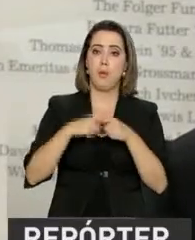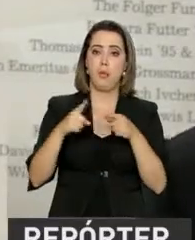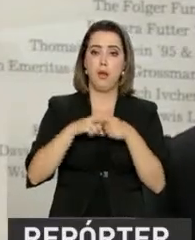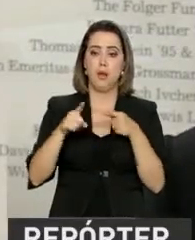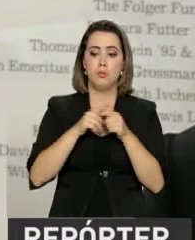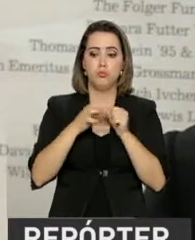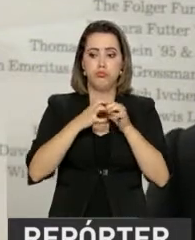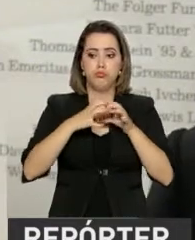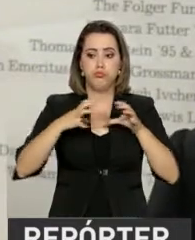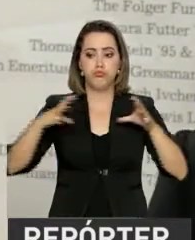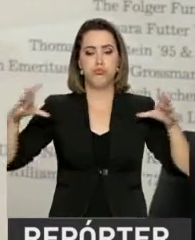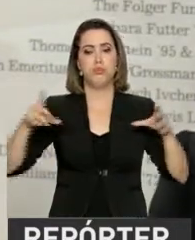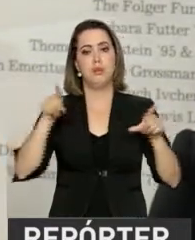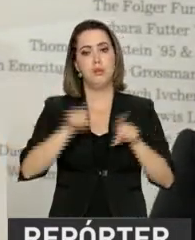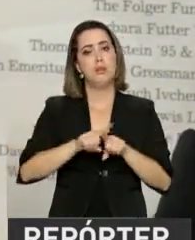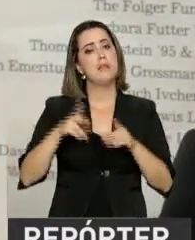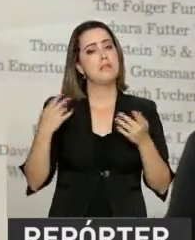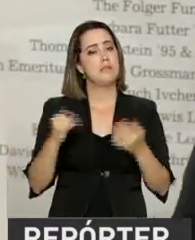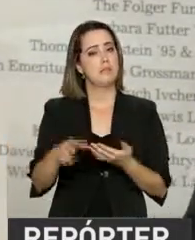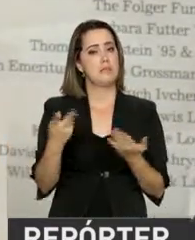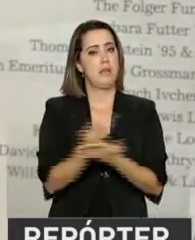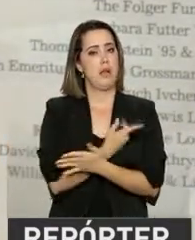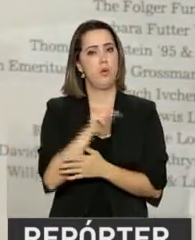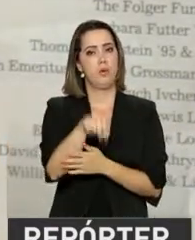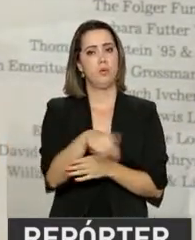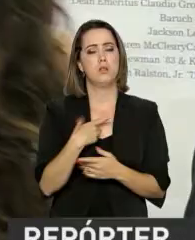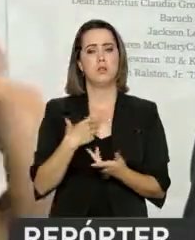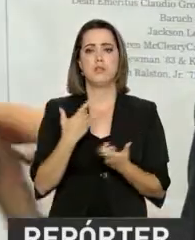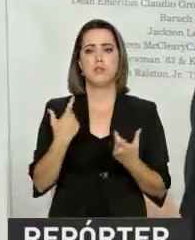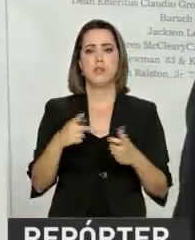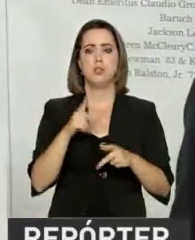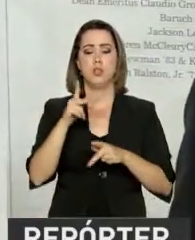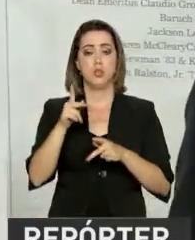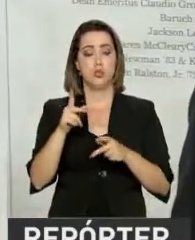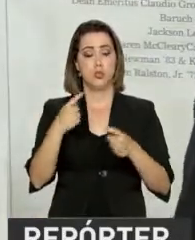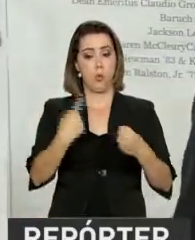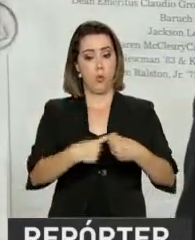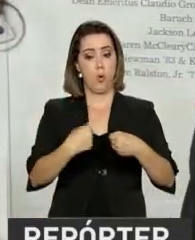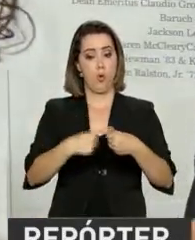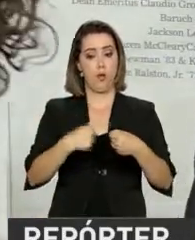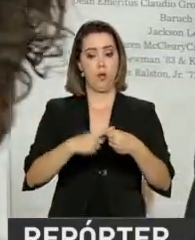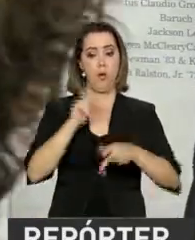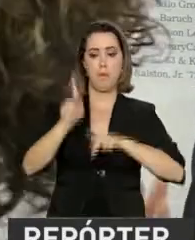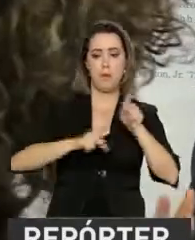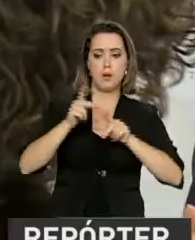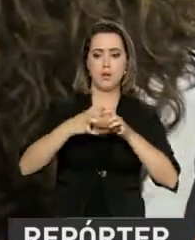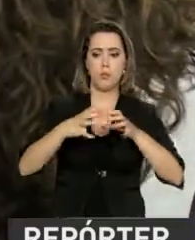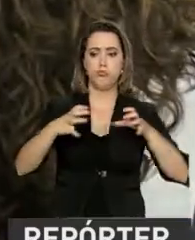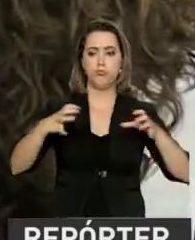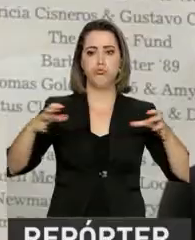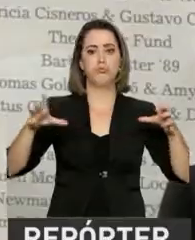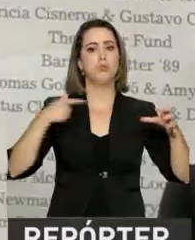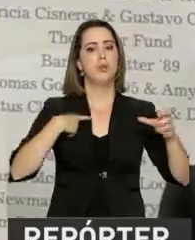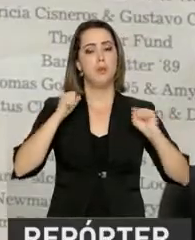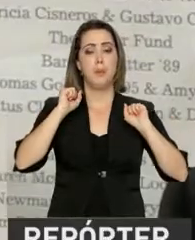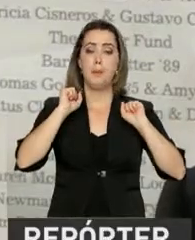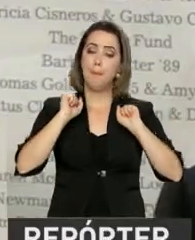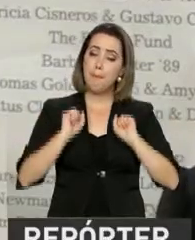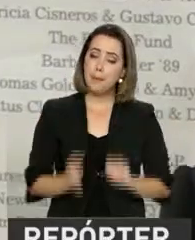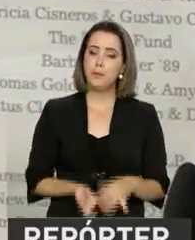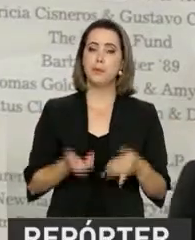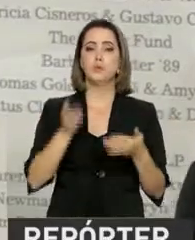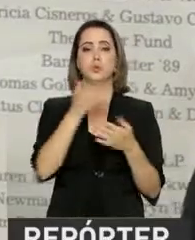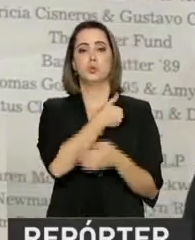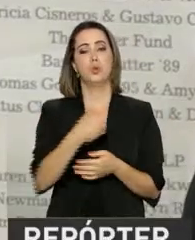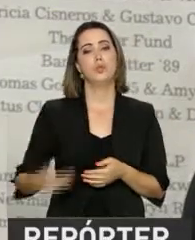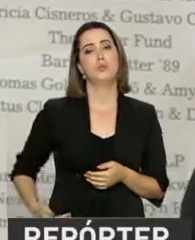que se acontecerem fatos novos, como uma cidade muito populosa ser classificada como área de recomendação da vacina, é possível que o